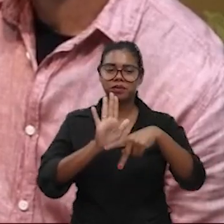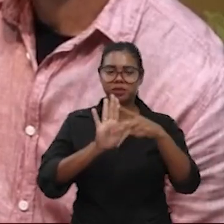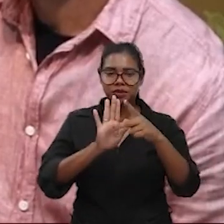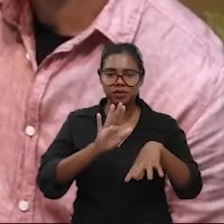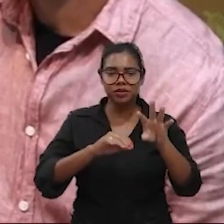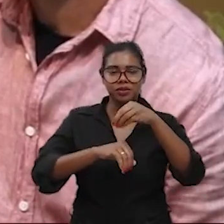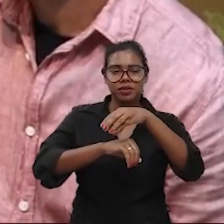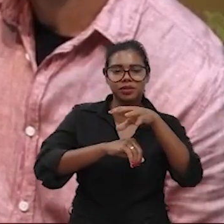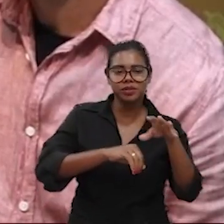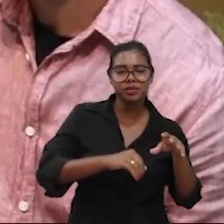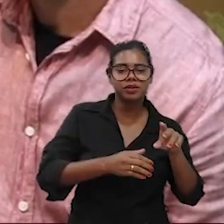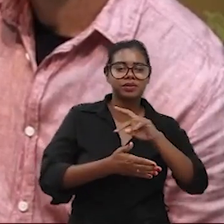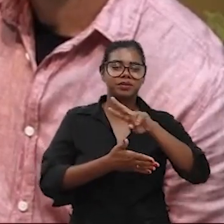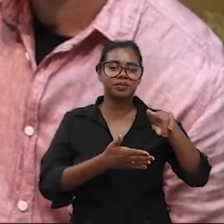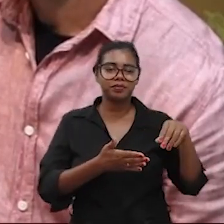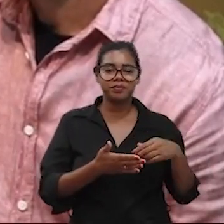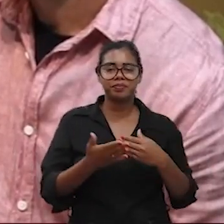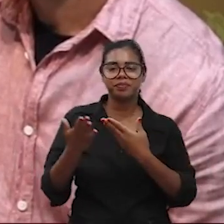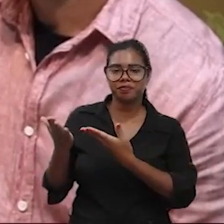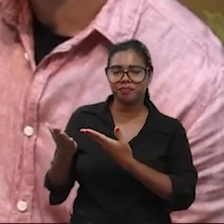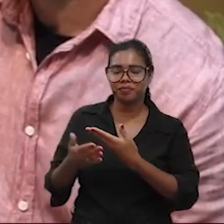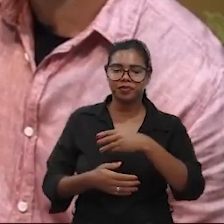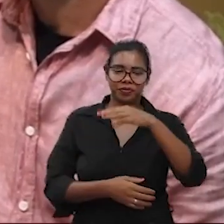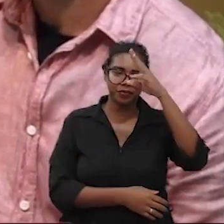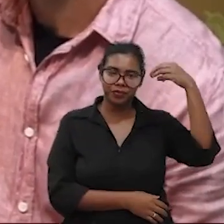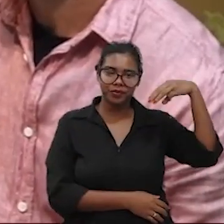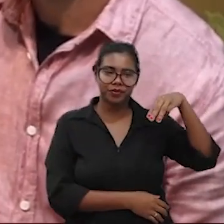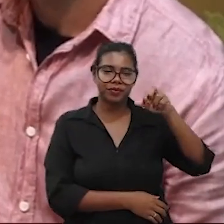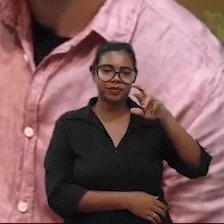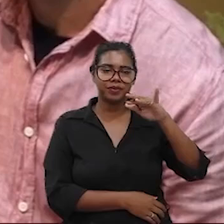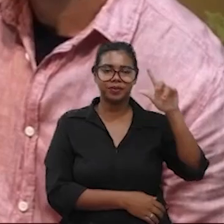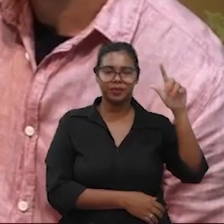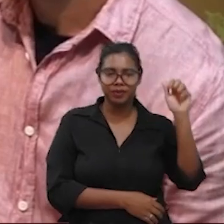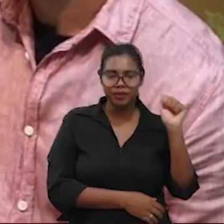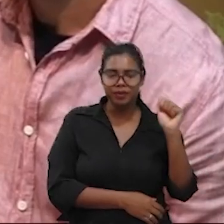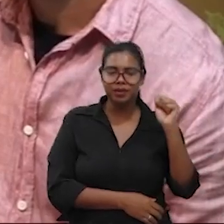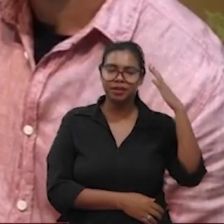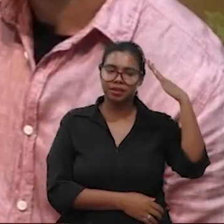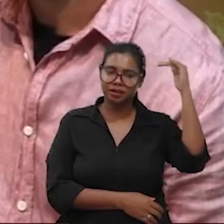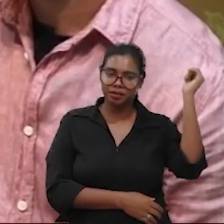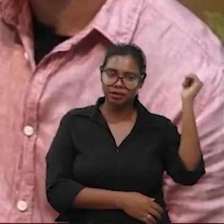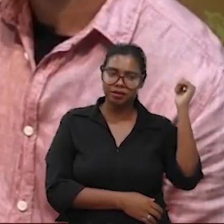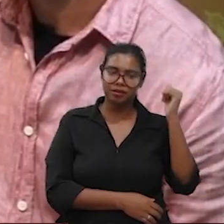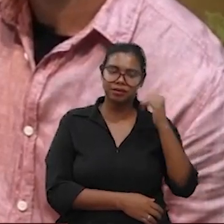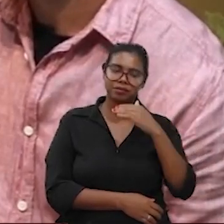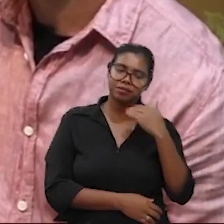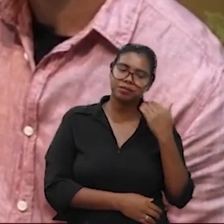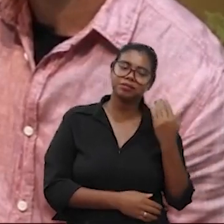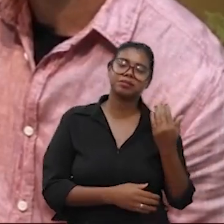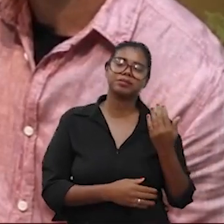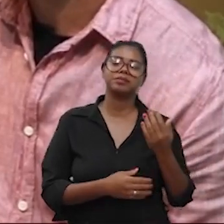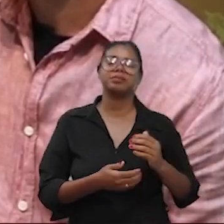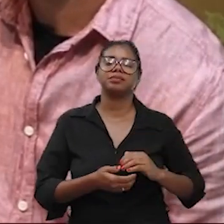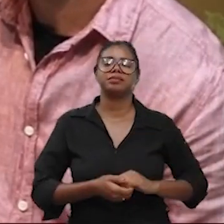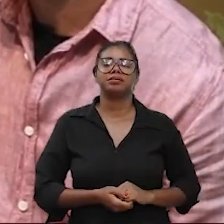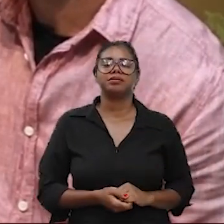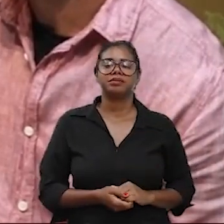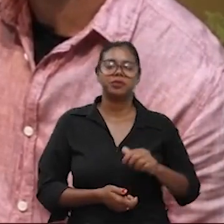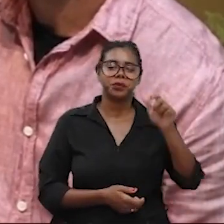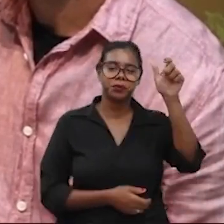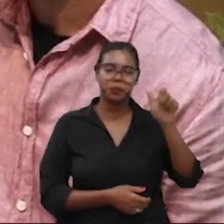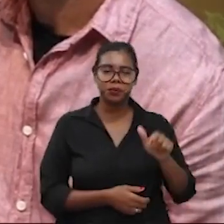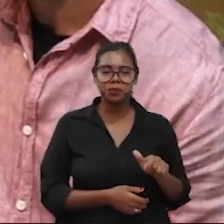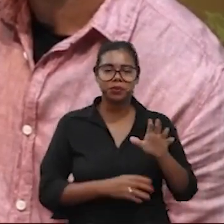Marília Mendonça, ela é porque ela sempre vai ser, né? Um artista que eu posso